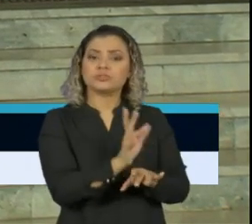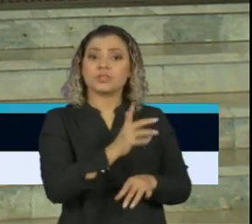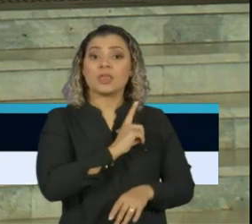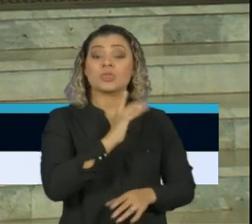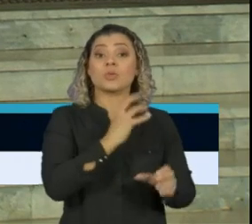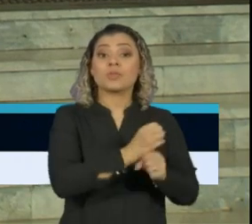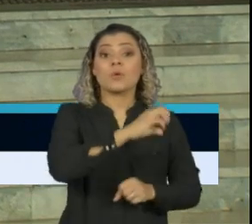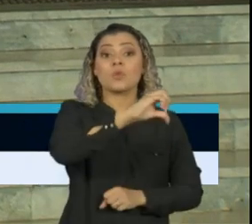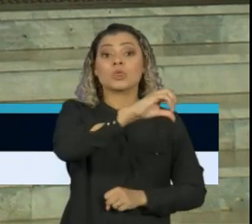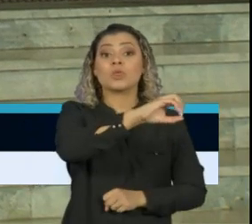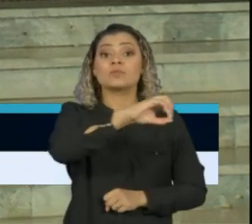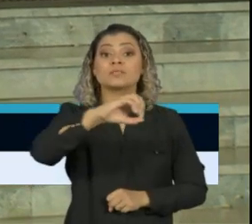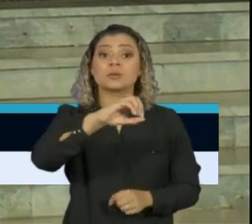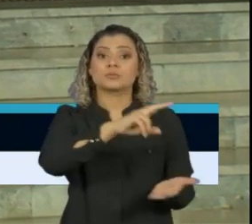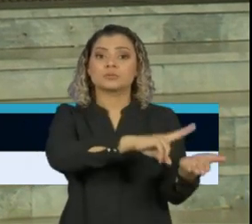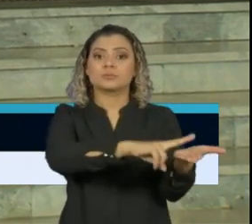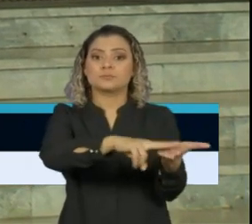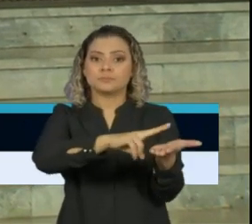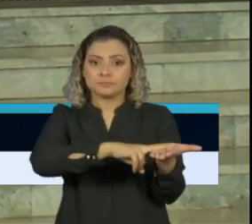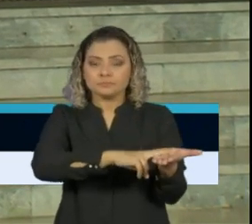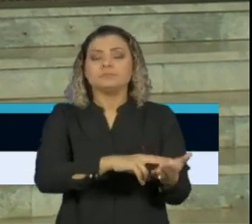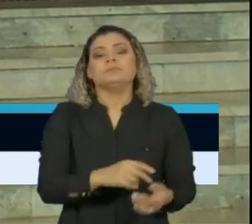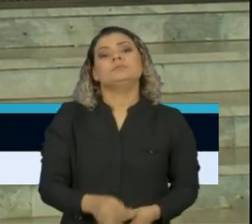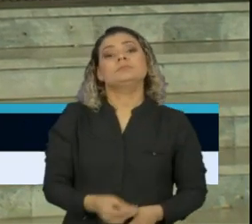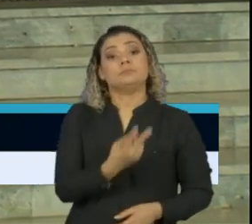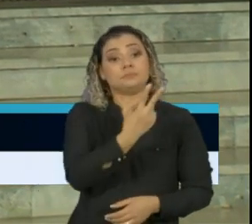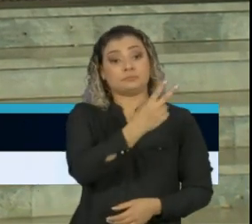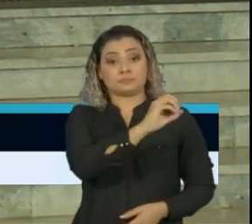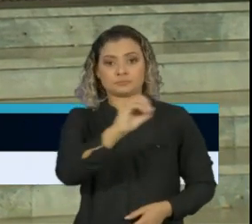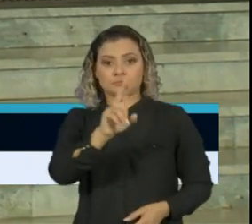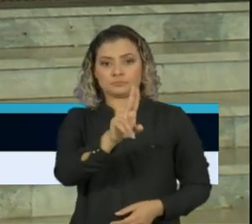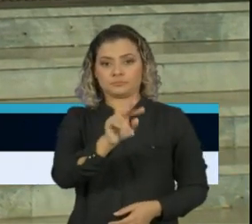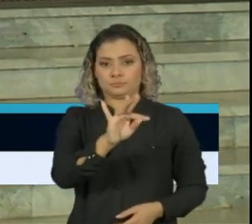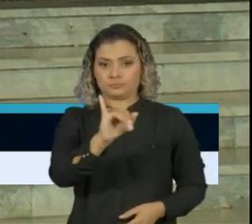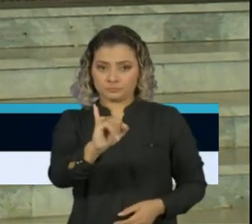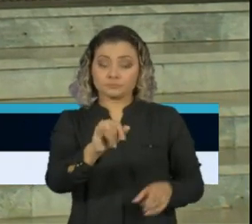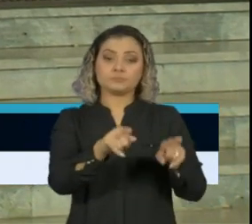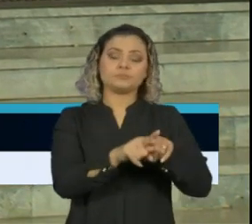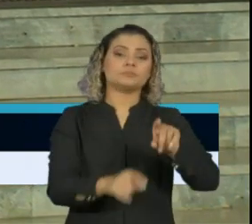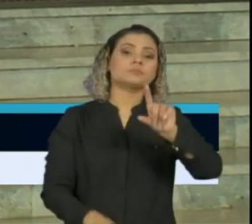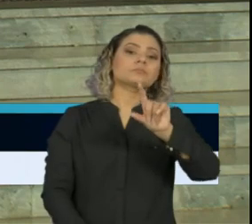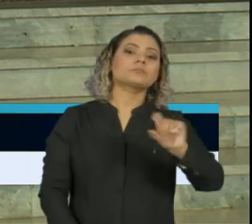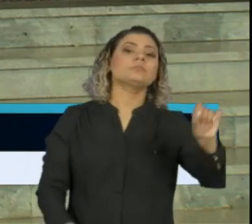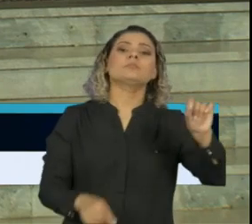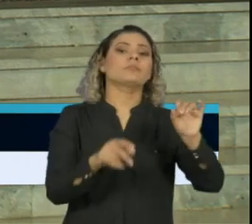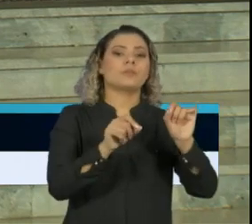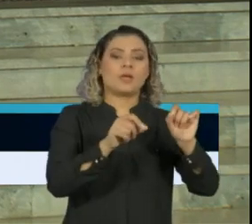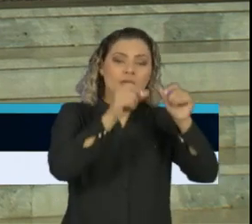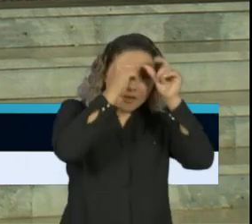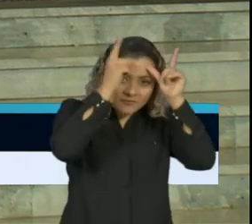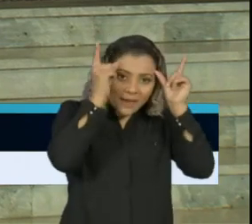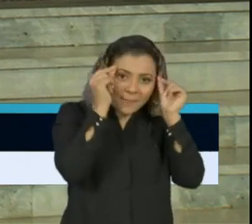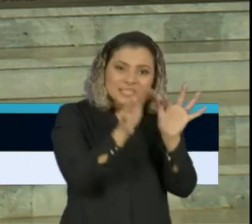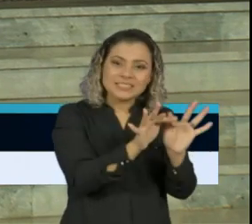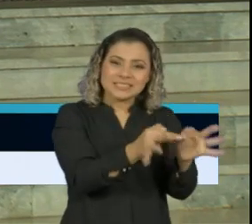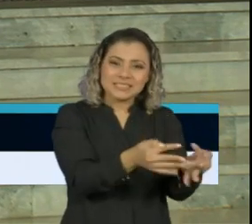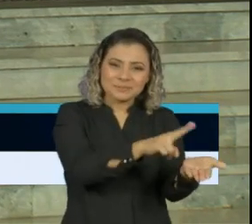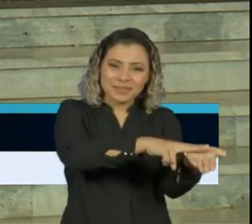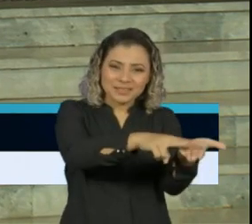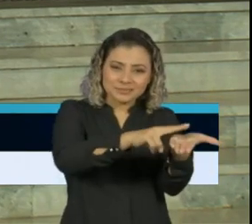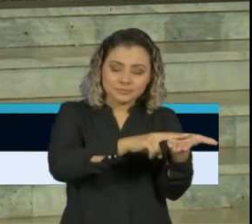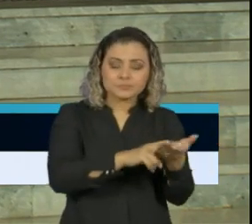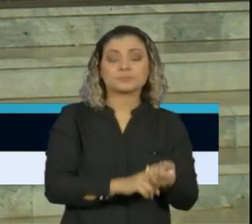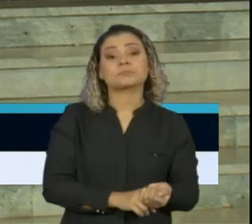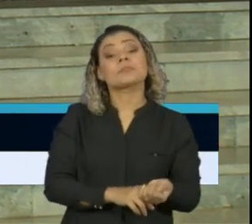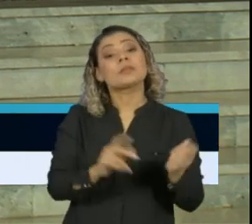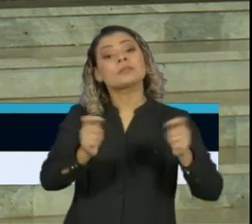leitos, 200 de UTI, aumentando mais 100, vai para 300 leitos de UTI, com